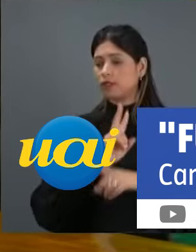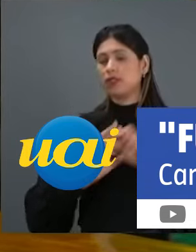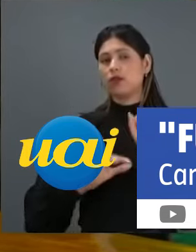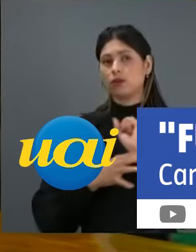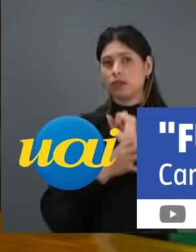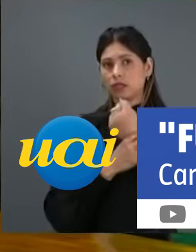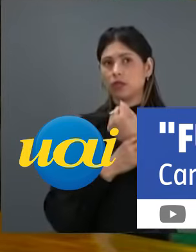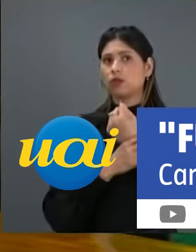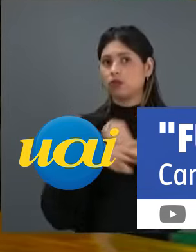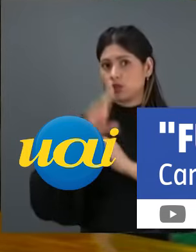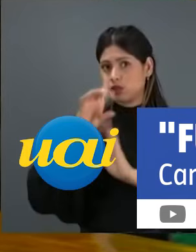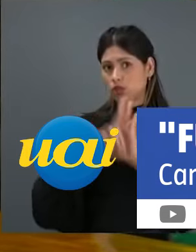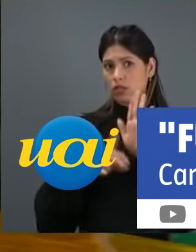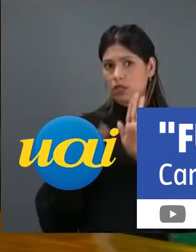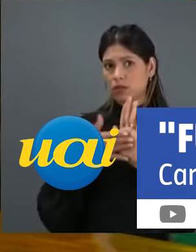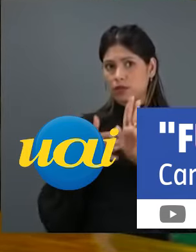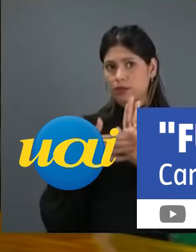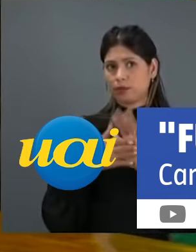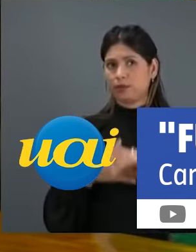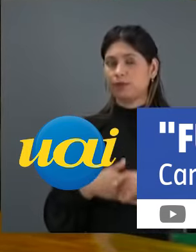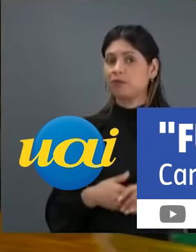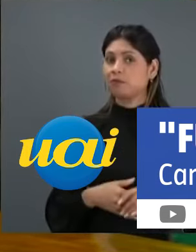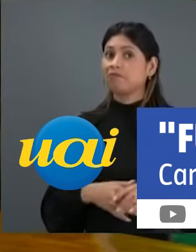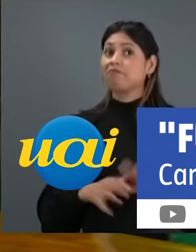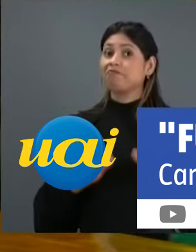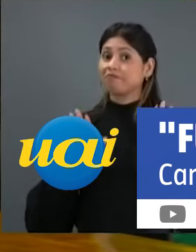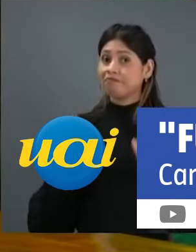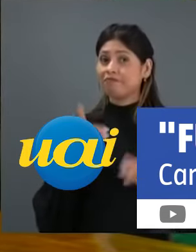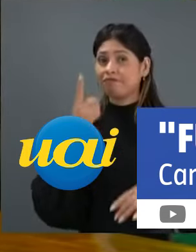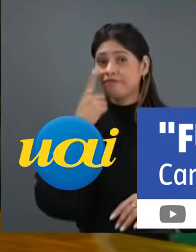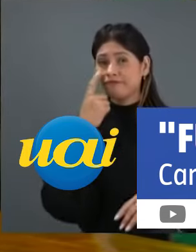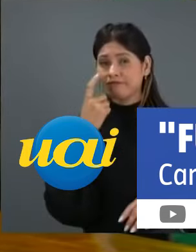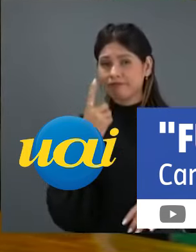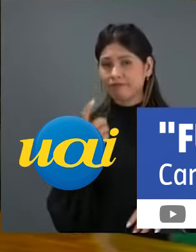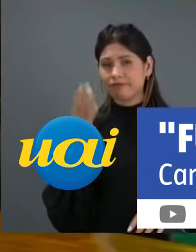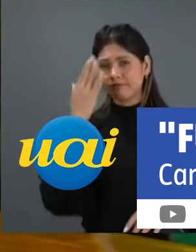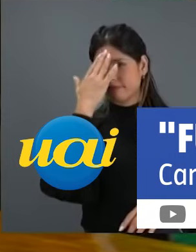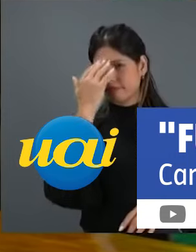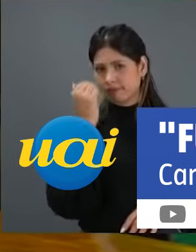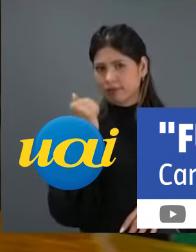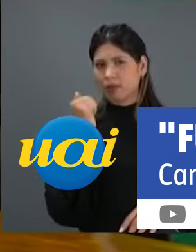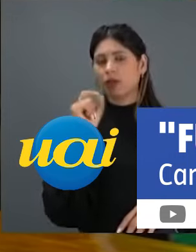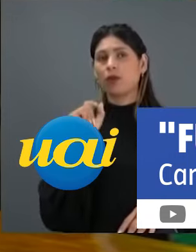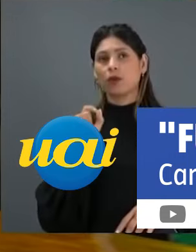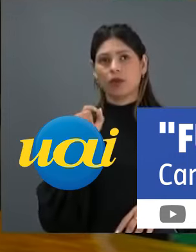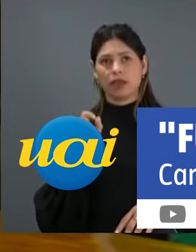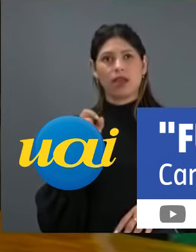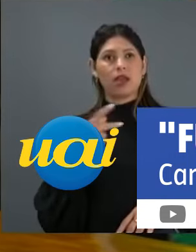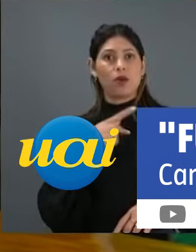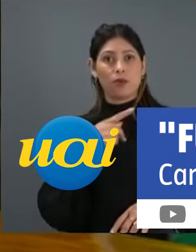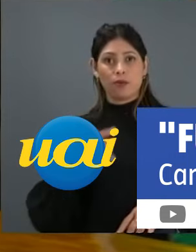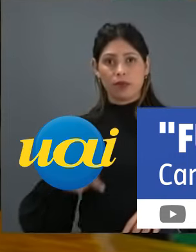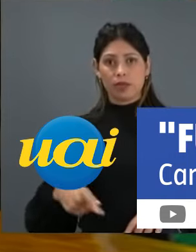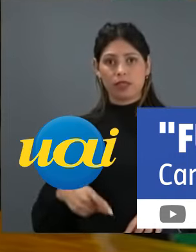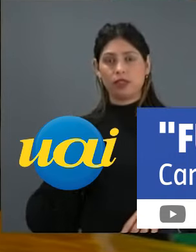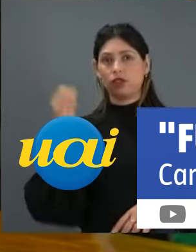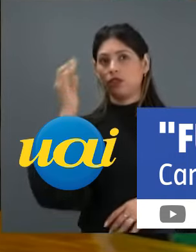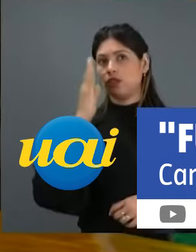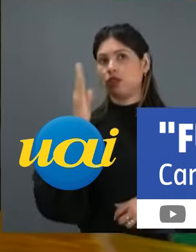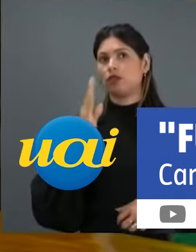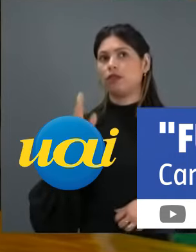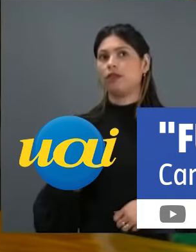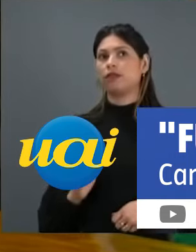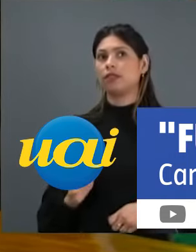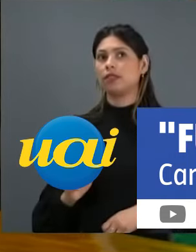de Direito, o Estado Democrático. Mas é interessante a gente ver que o então presidente da República